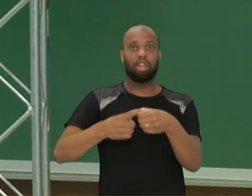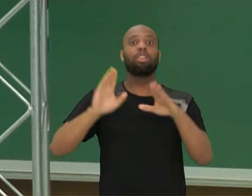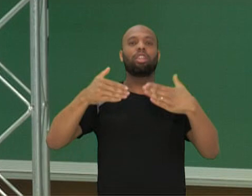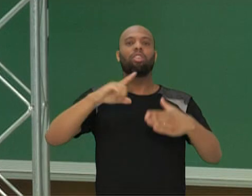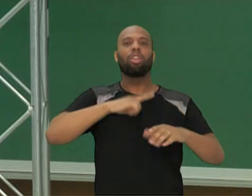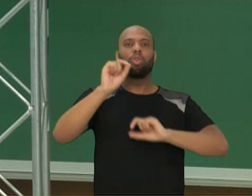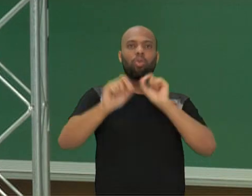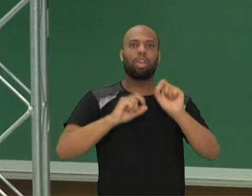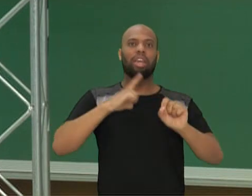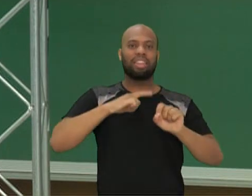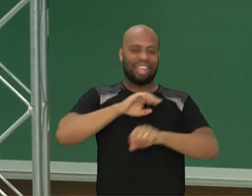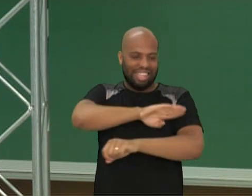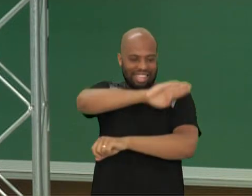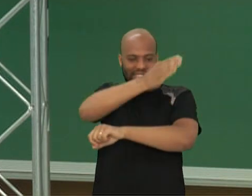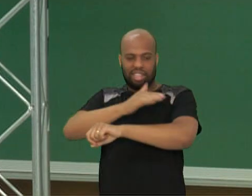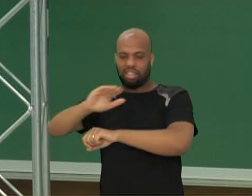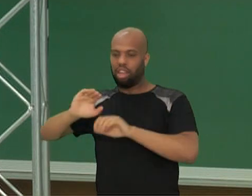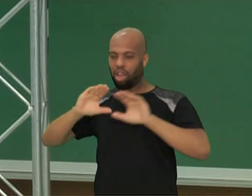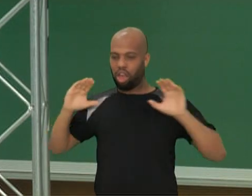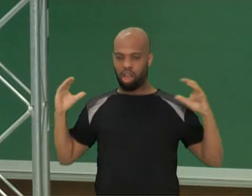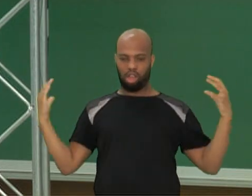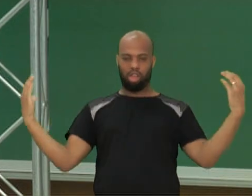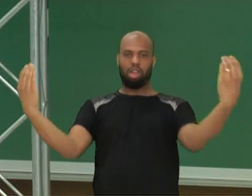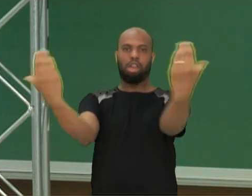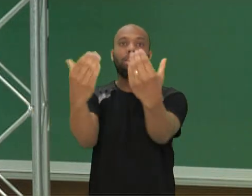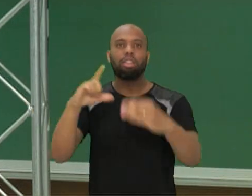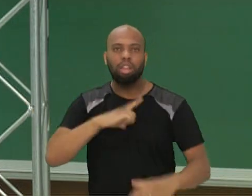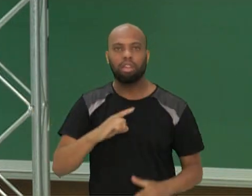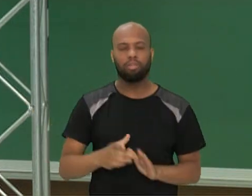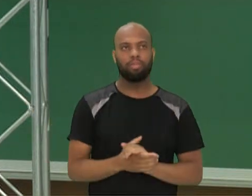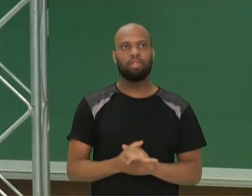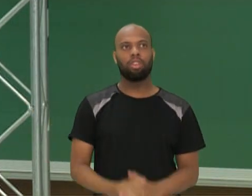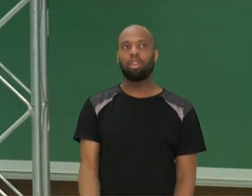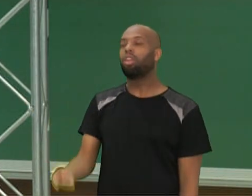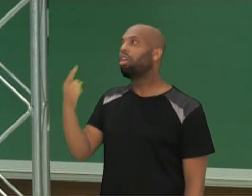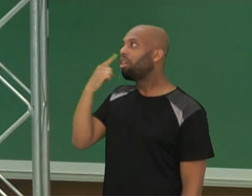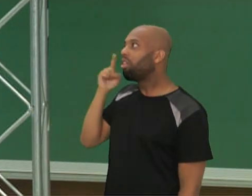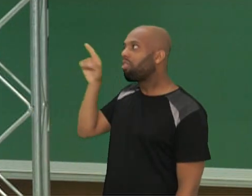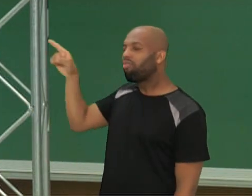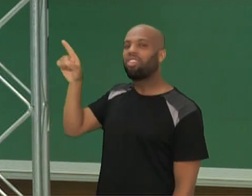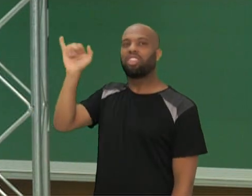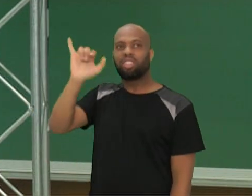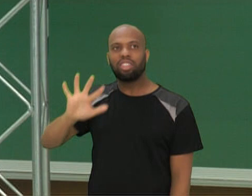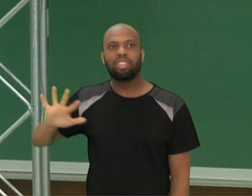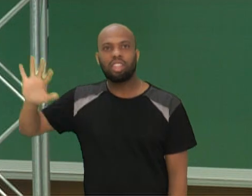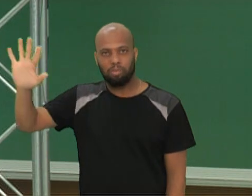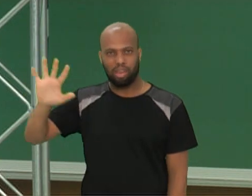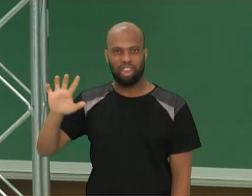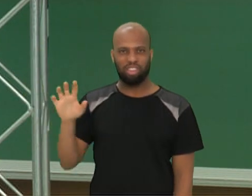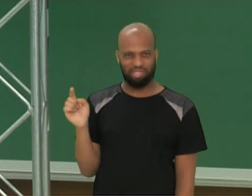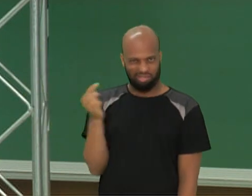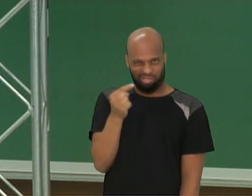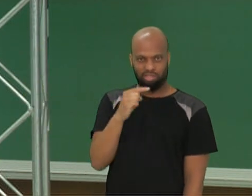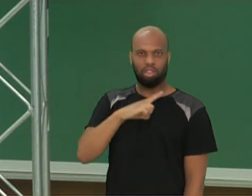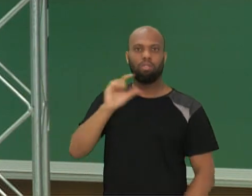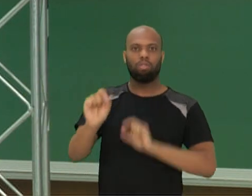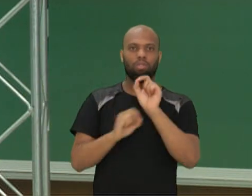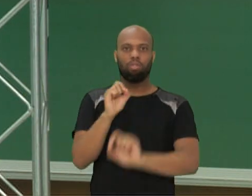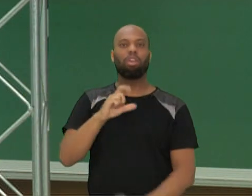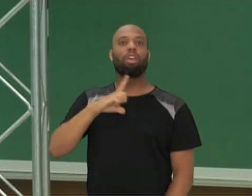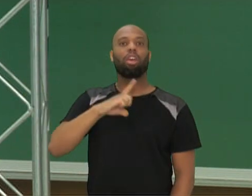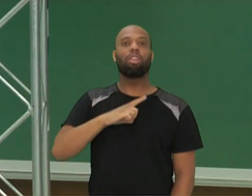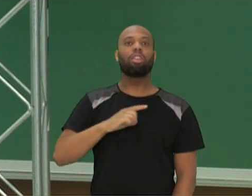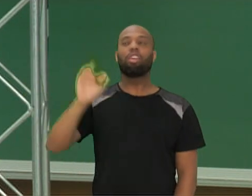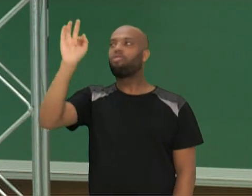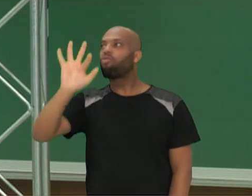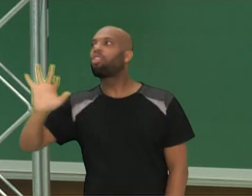são cercadas por serras ou montanhas. Aqui, ó, nessa figura aqui, ó, o que a gente vai perceber? O fenômeno